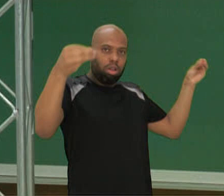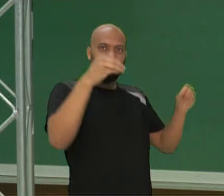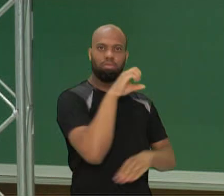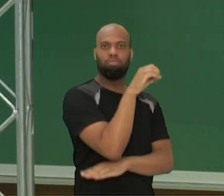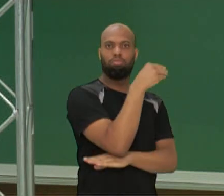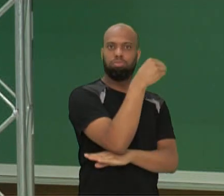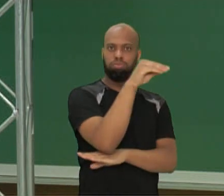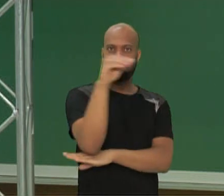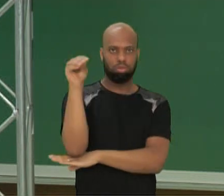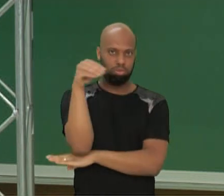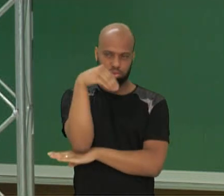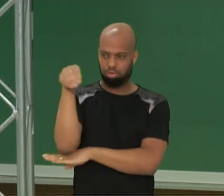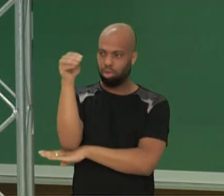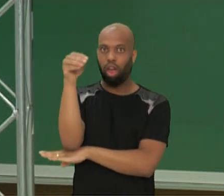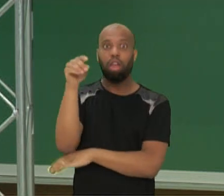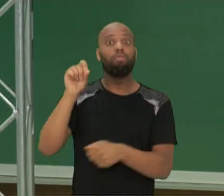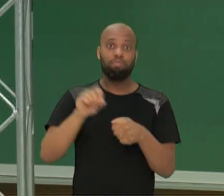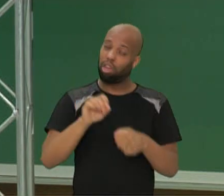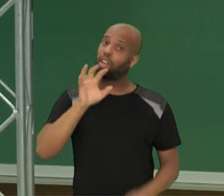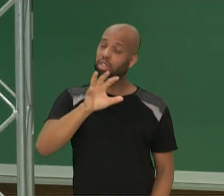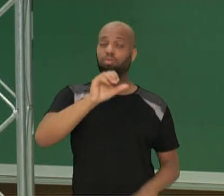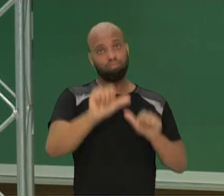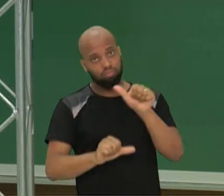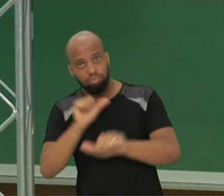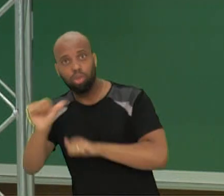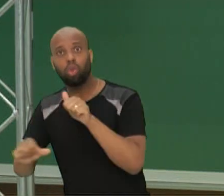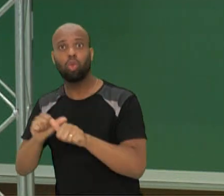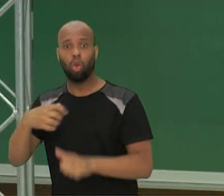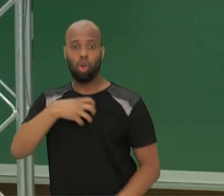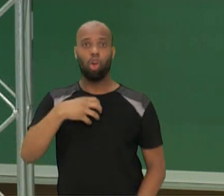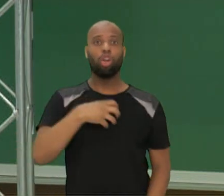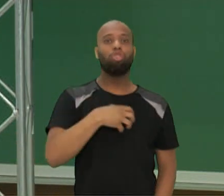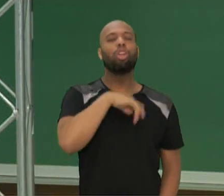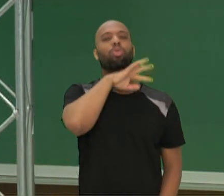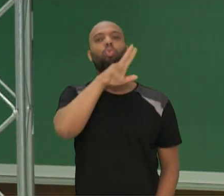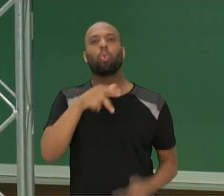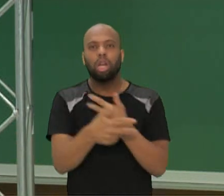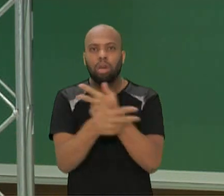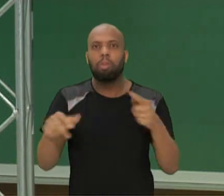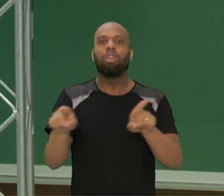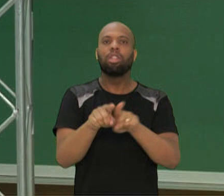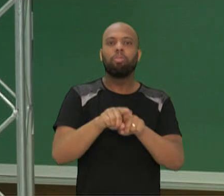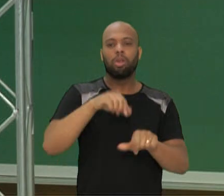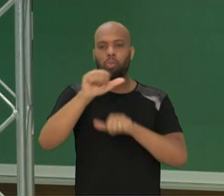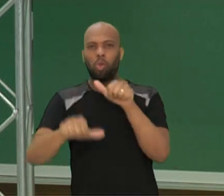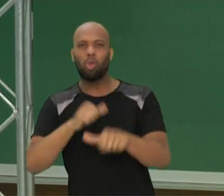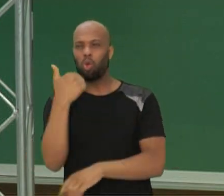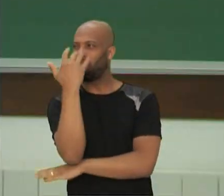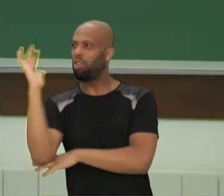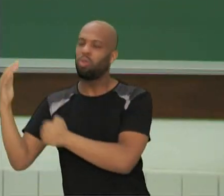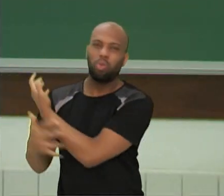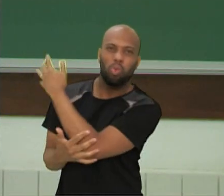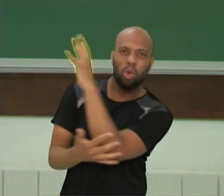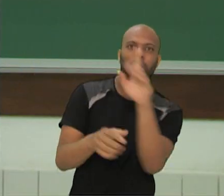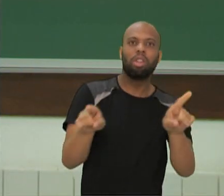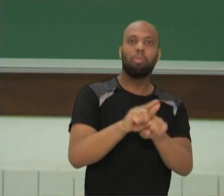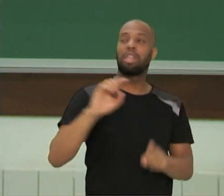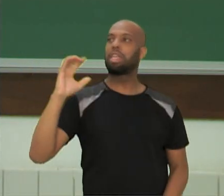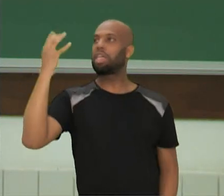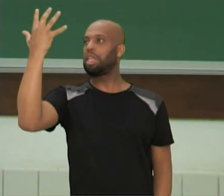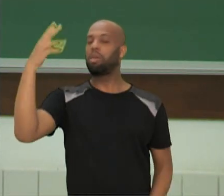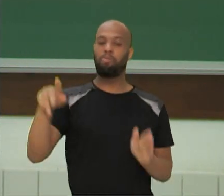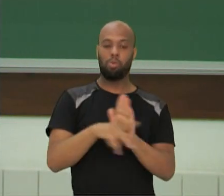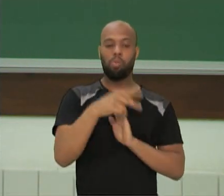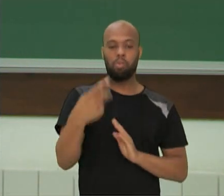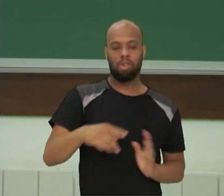grandes proporções, que promoveu mudanças tanto na biosfera quanto no clima do nosso planeta. Agora, continuando a